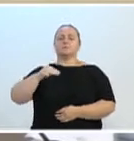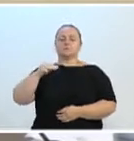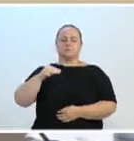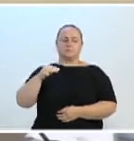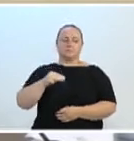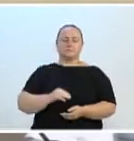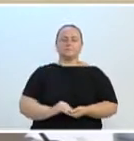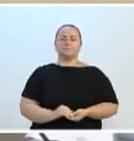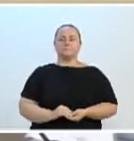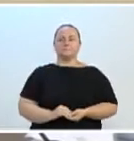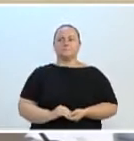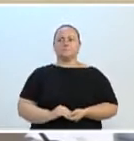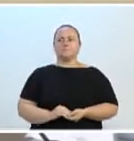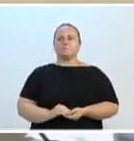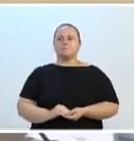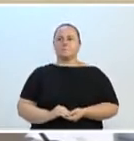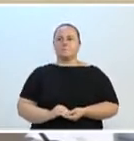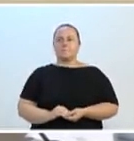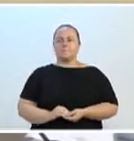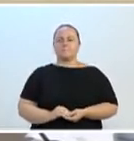quem inicia.